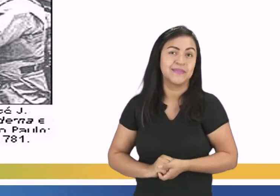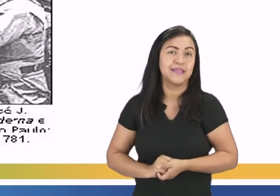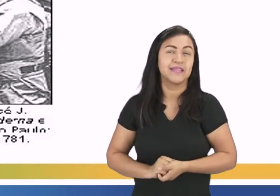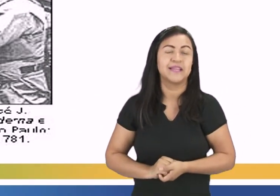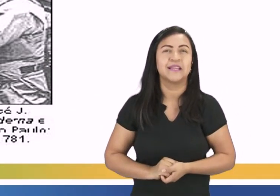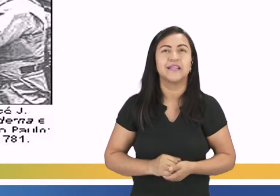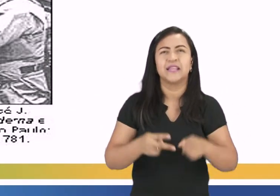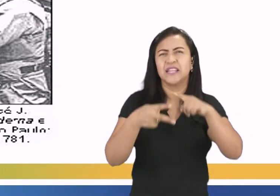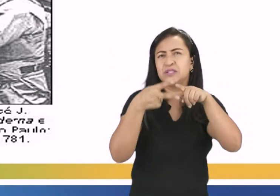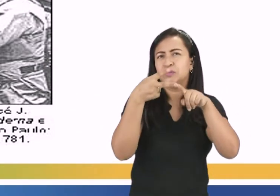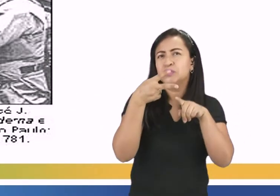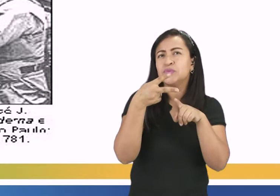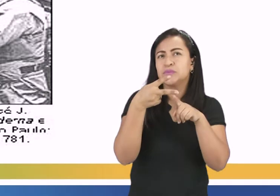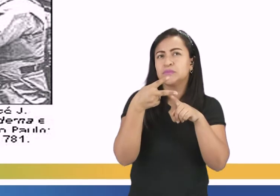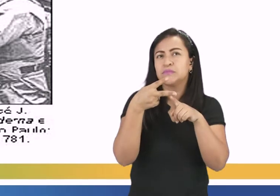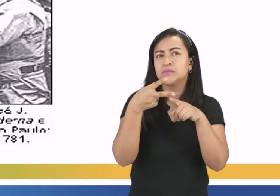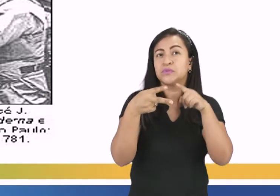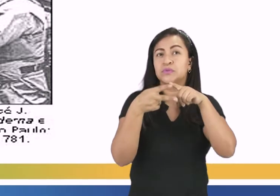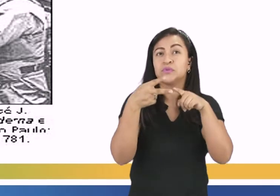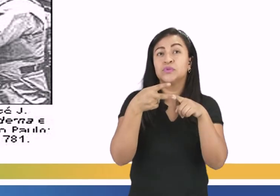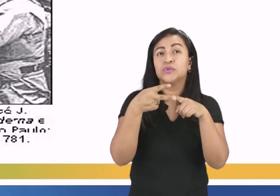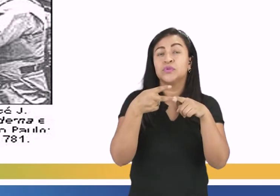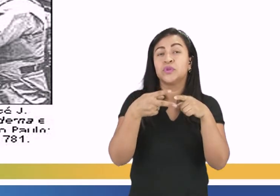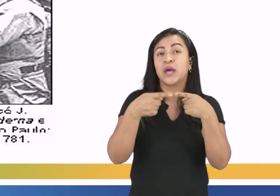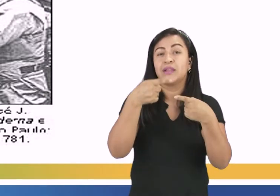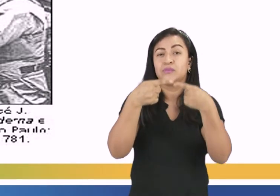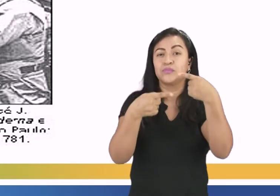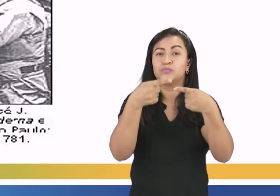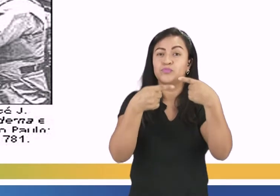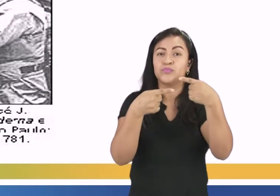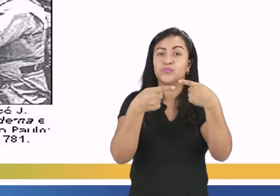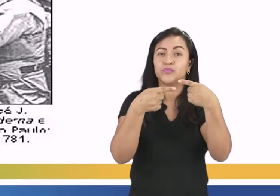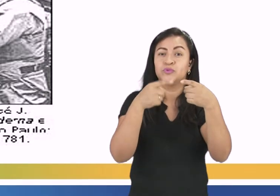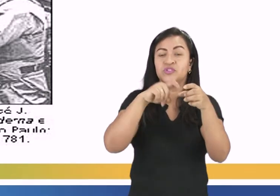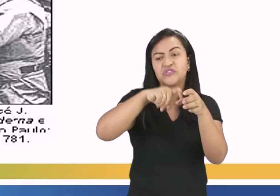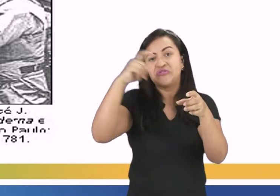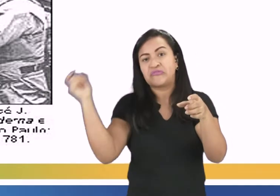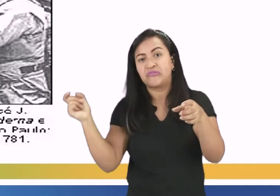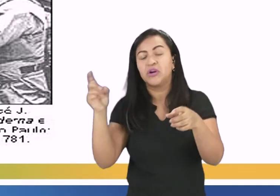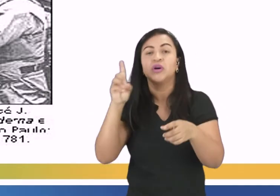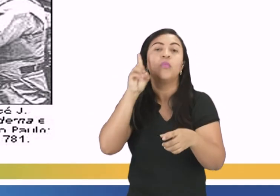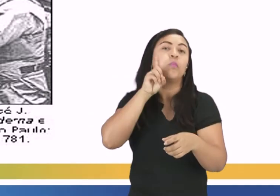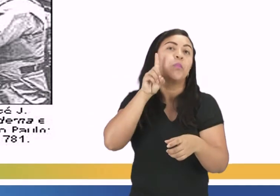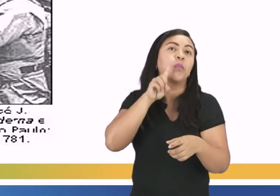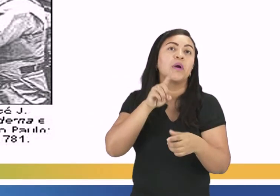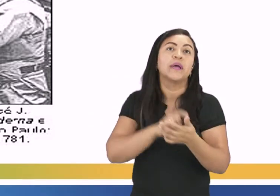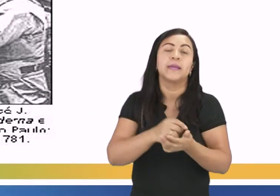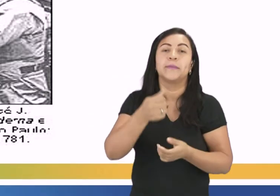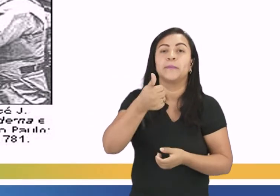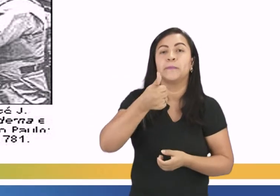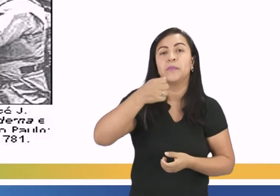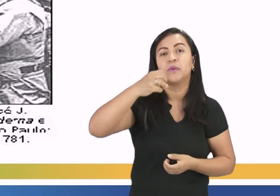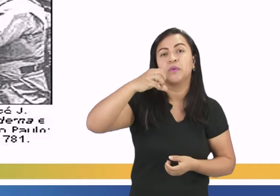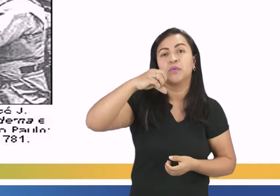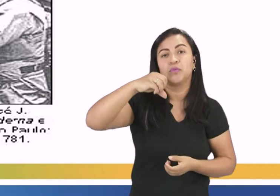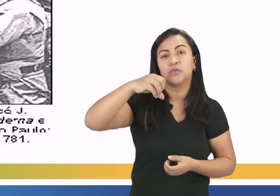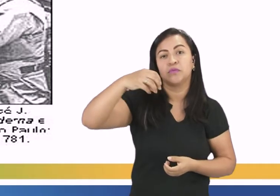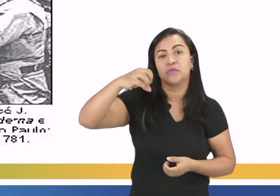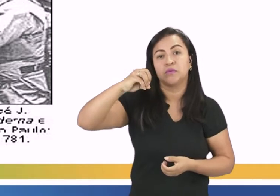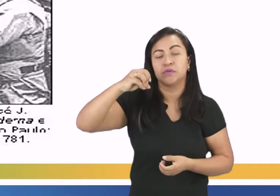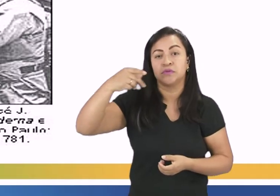ilustra dois momentos da política externa dos Estados Unidos. Em 1903, no Congresso de